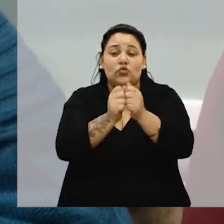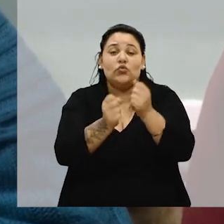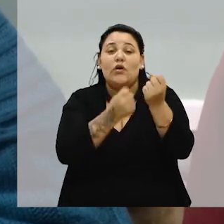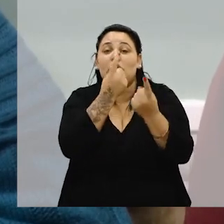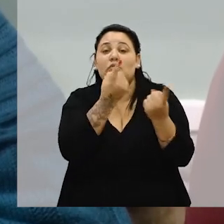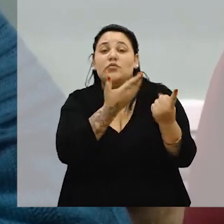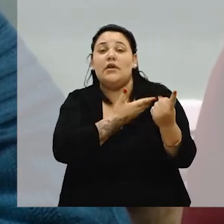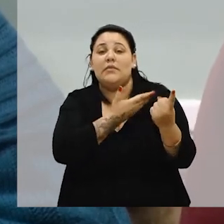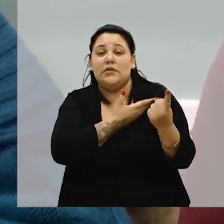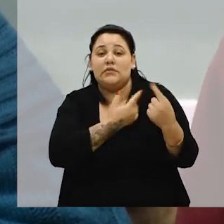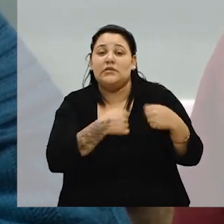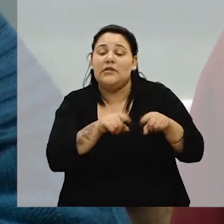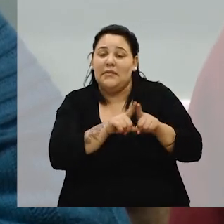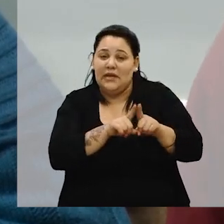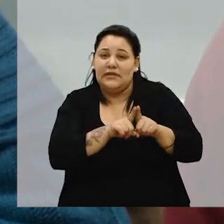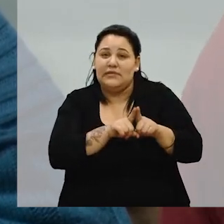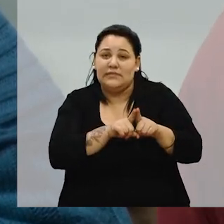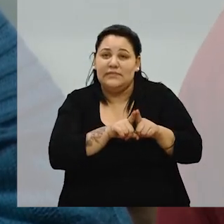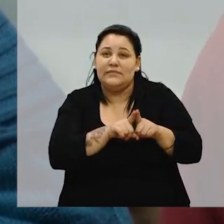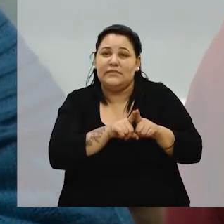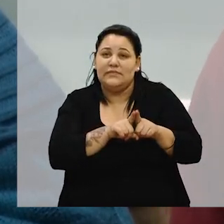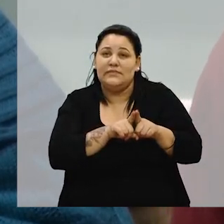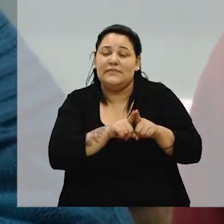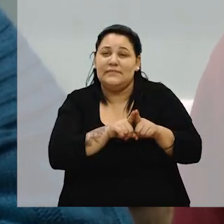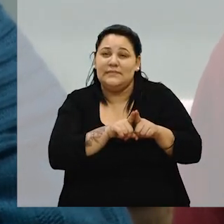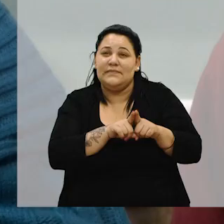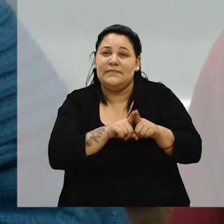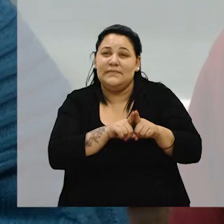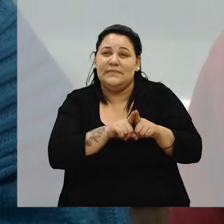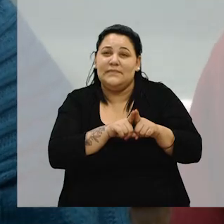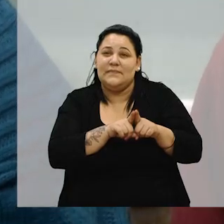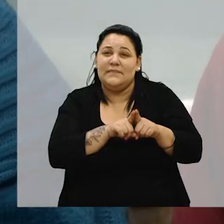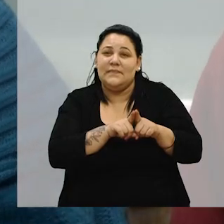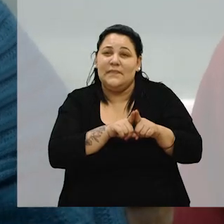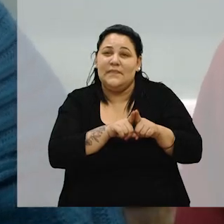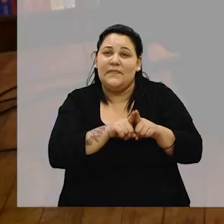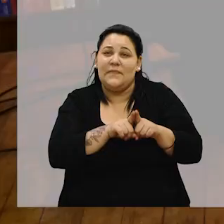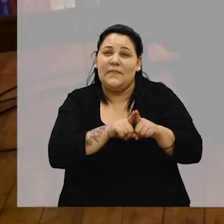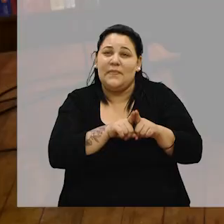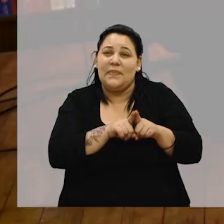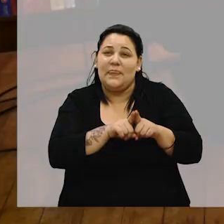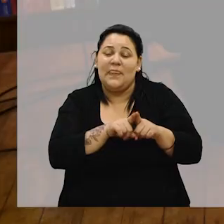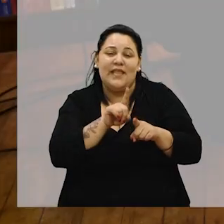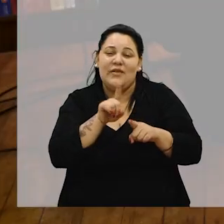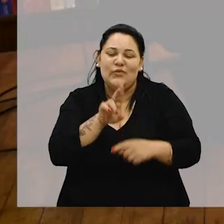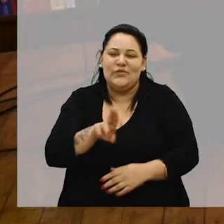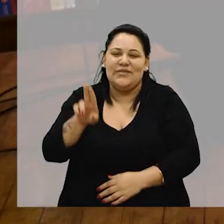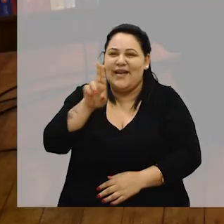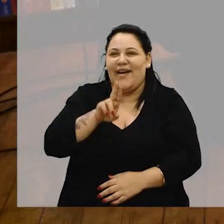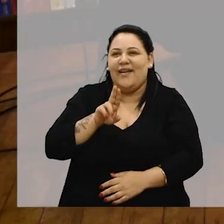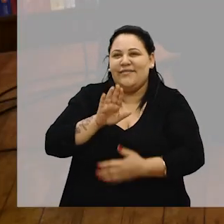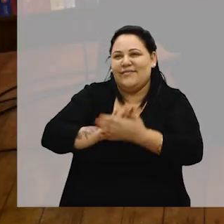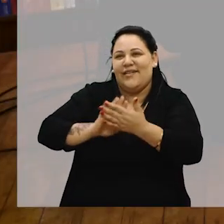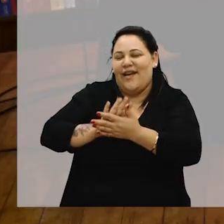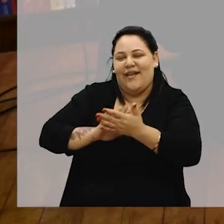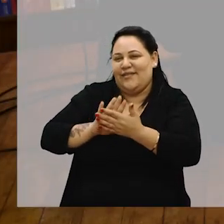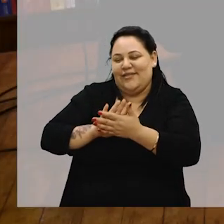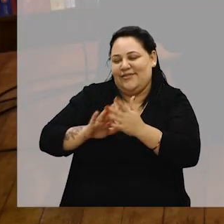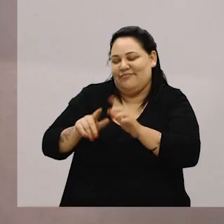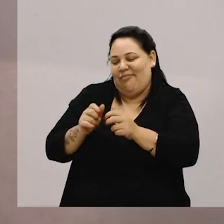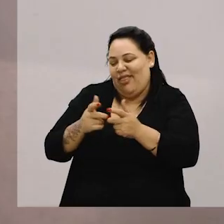Eu fiz um trabalho contra os meus amigos livreiros, né? Os livreiros não usaram